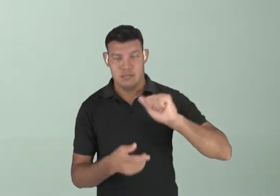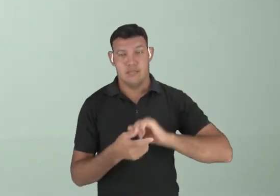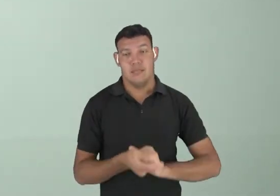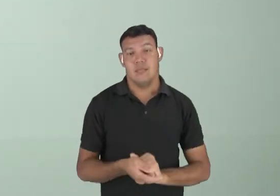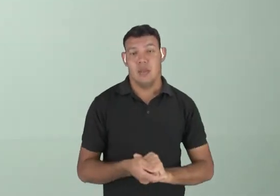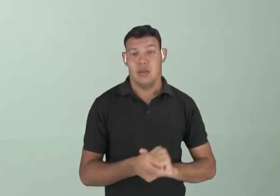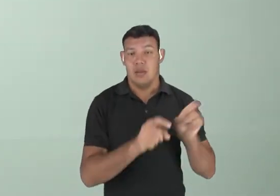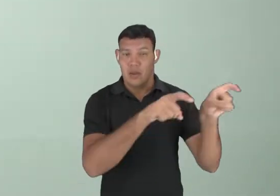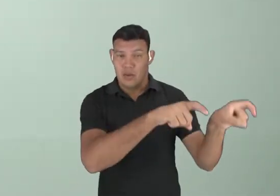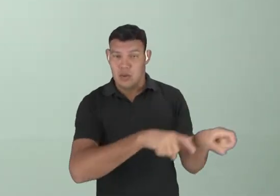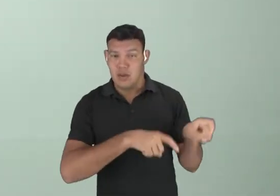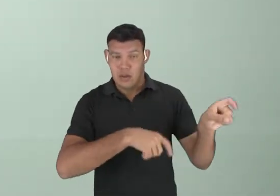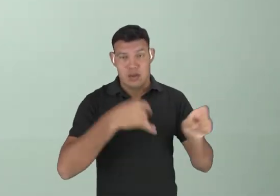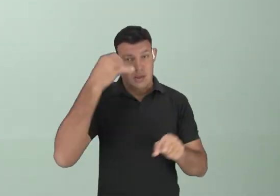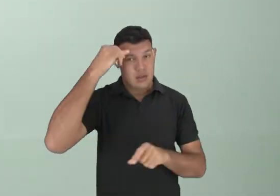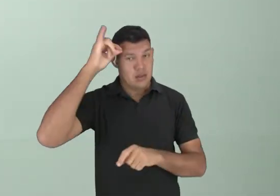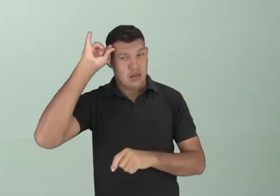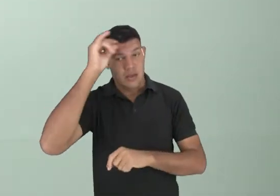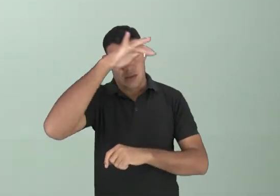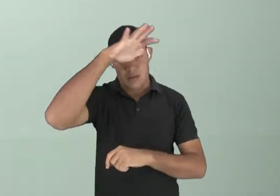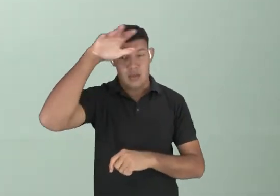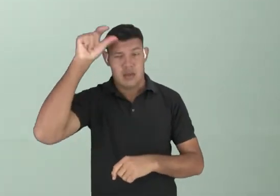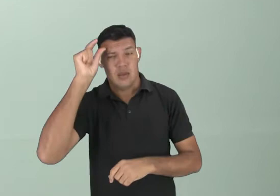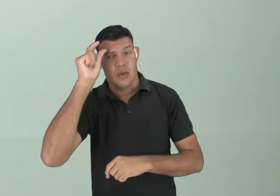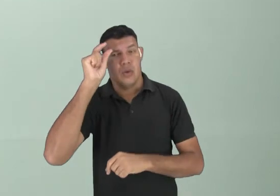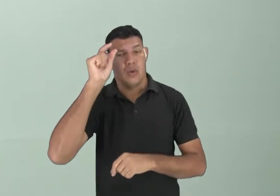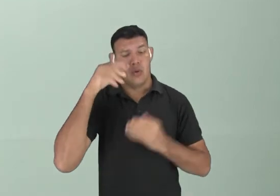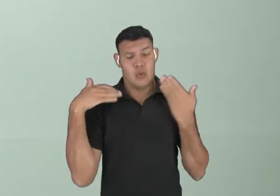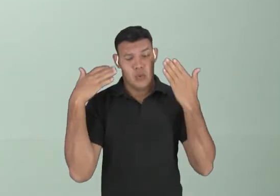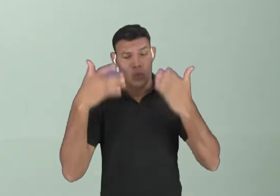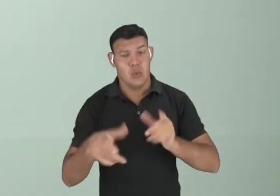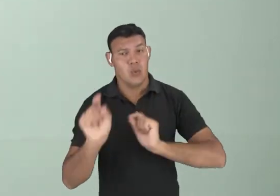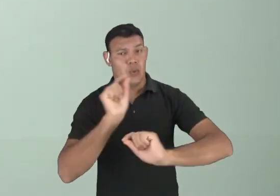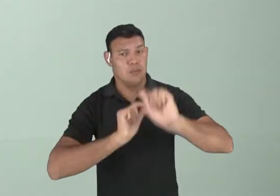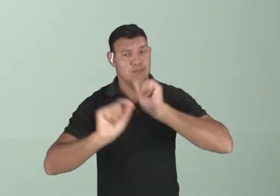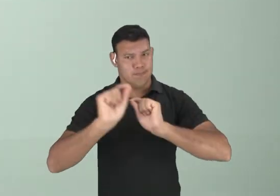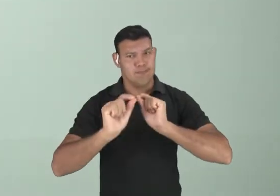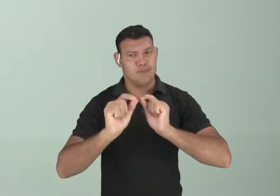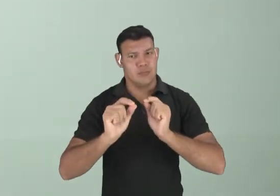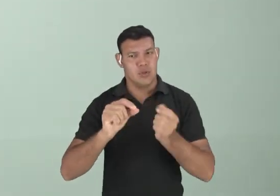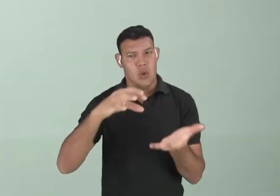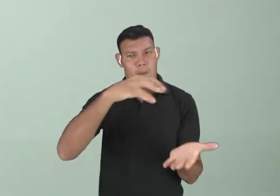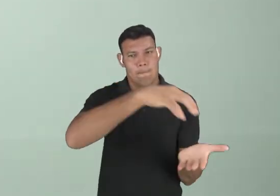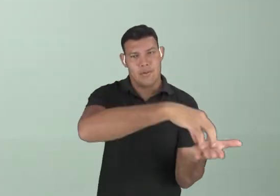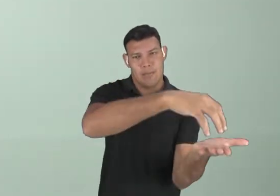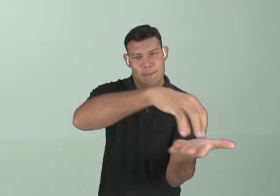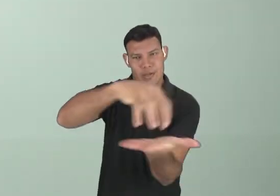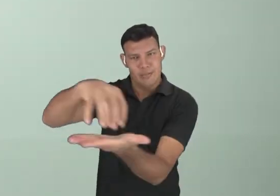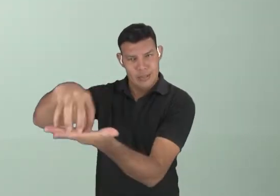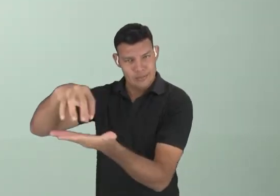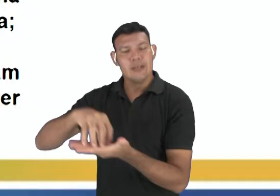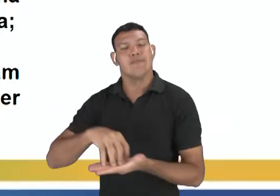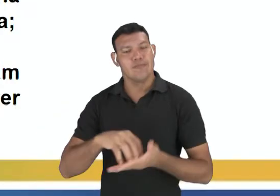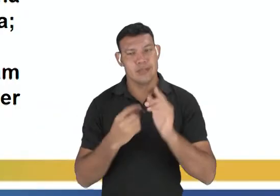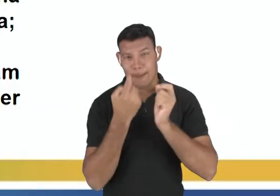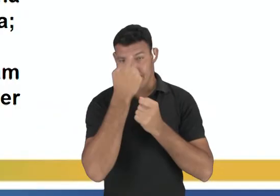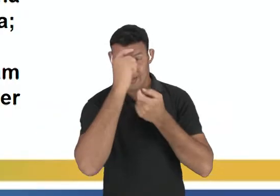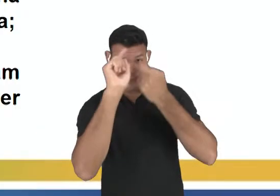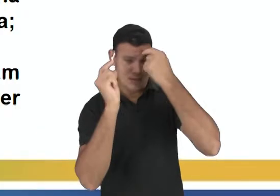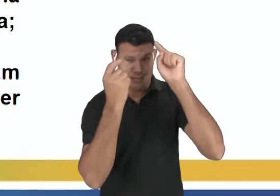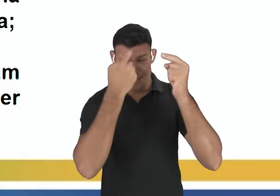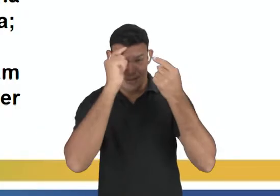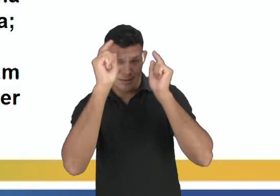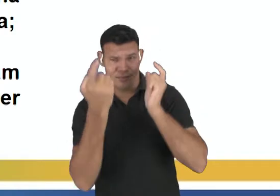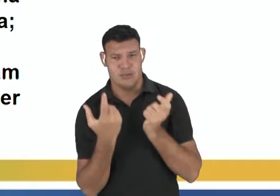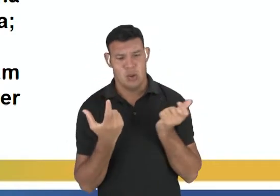Quanto à agropecuária na Amazônia, o que vamos destacar? Vários núcleos de povoamento foram criados com base